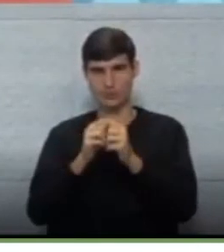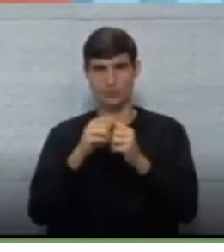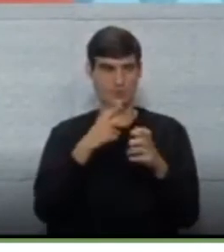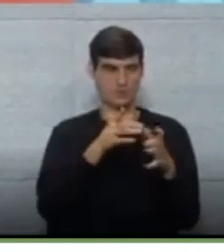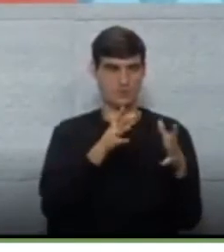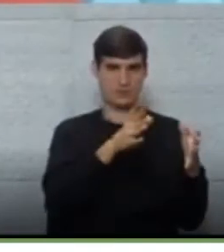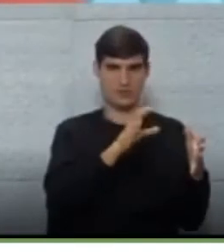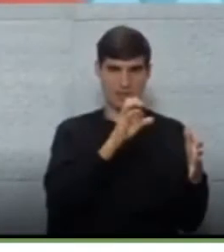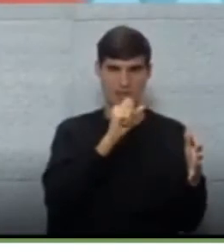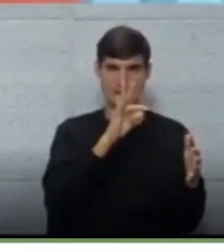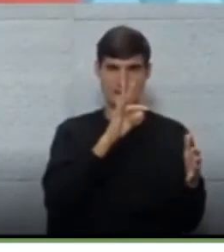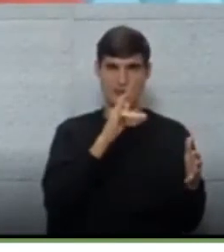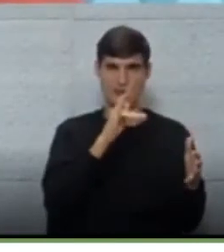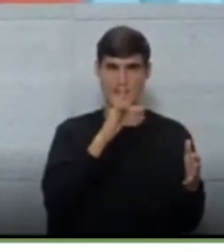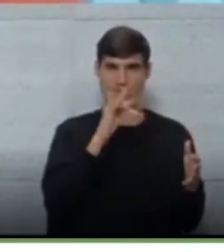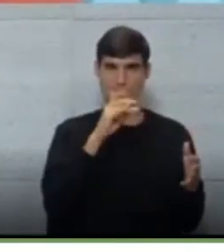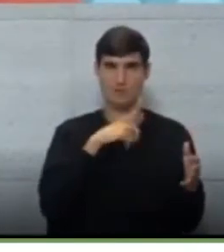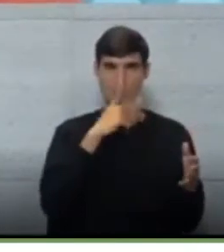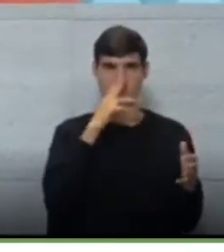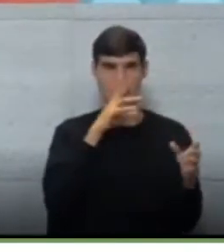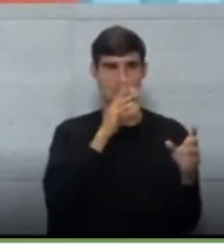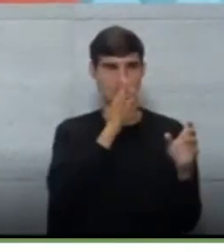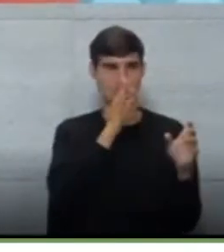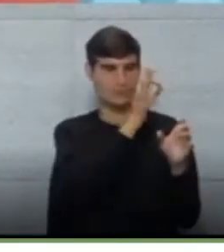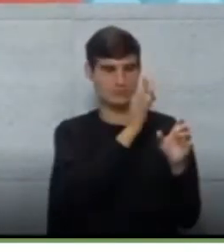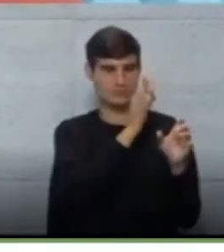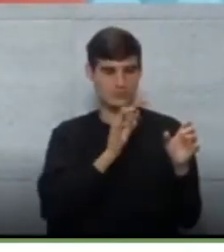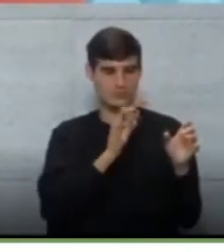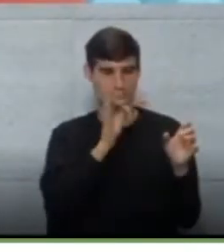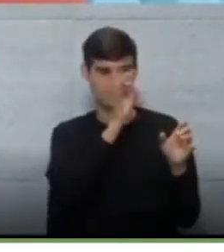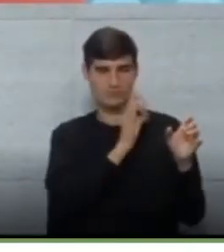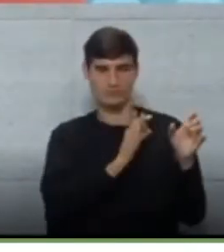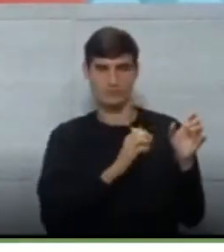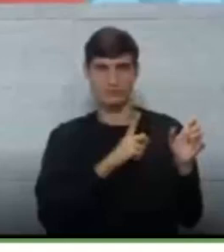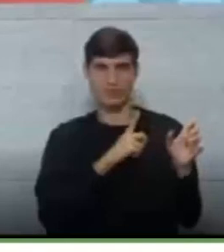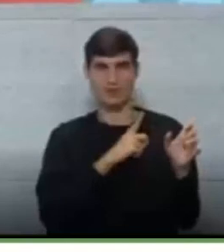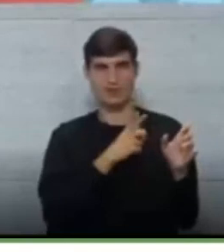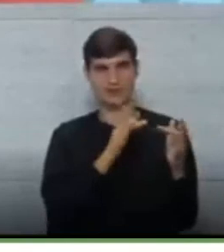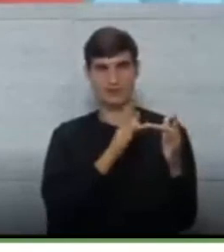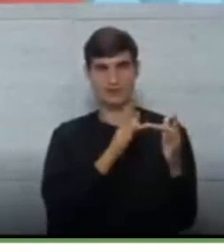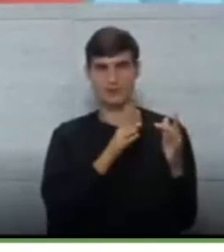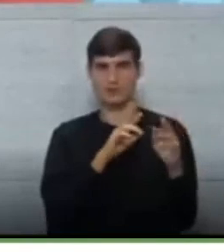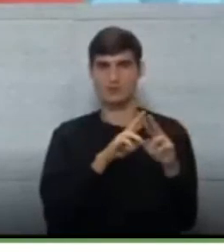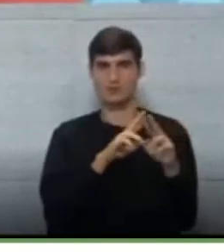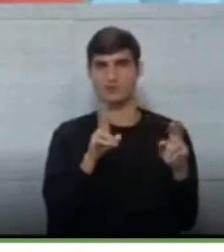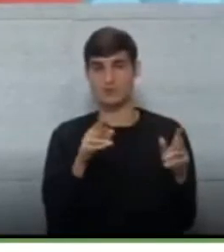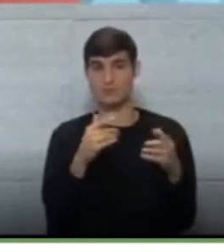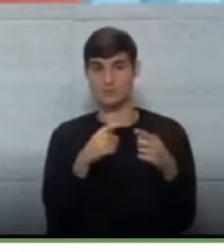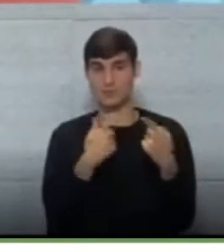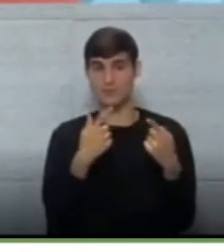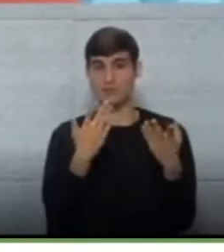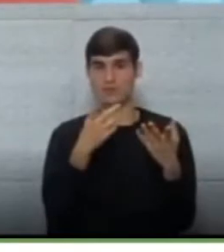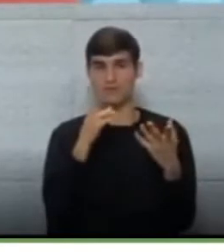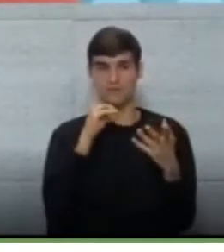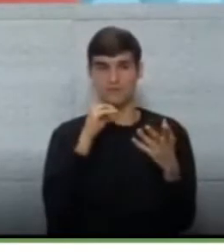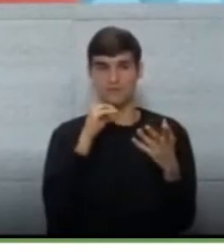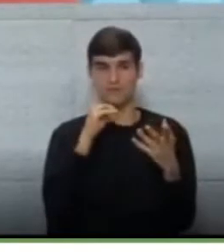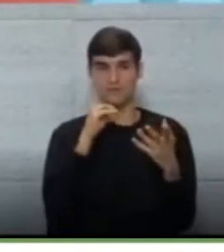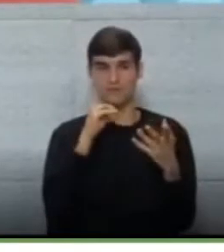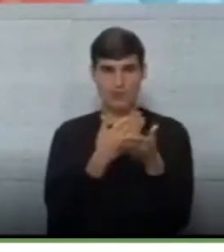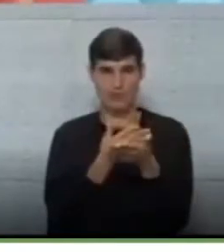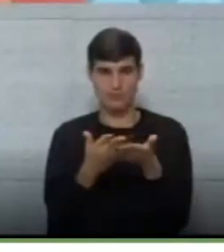forma aglomerados, parecendo cachos de uva. Entretanto, quando a gente está vendo amostras menores ou a gente acabou de começar a cultivar, elas estão